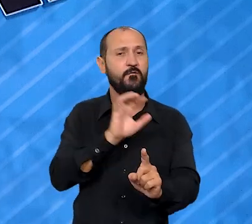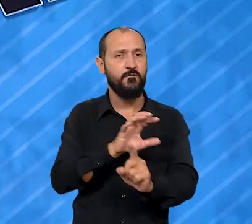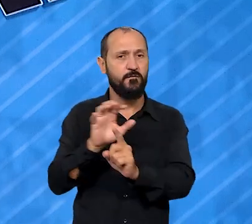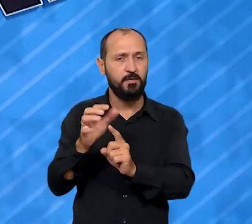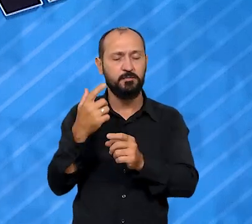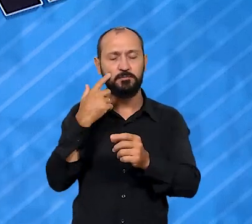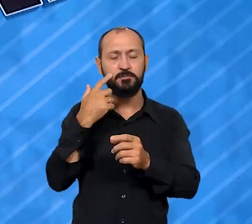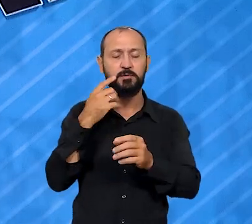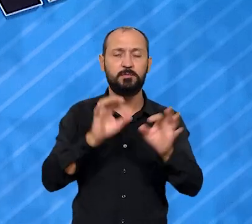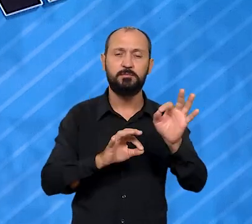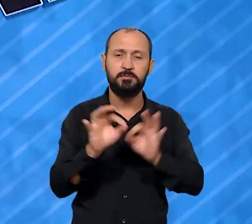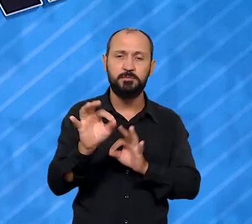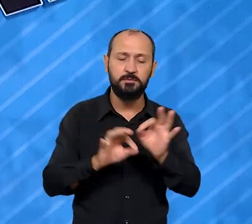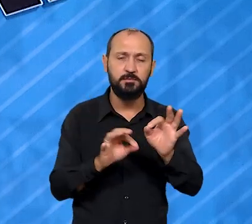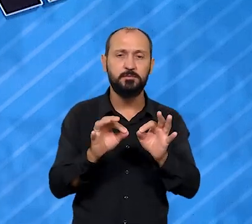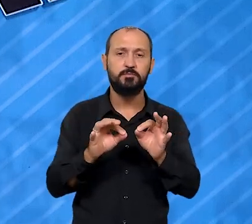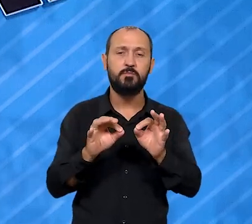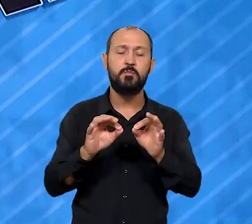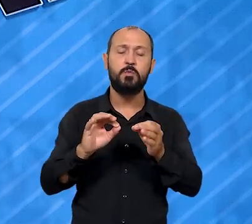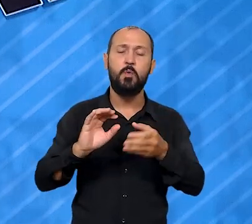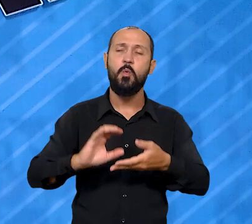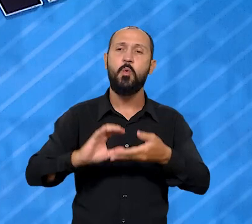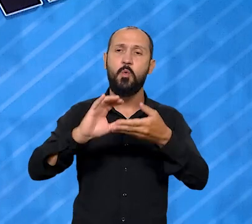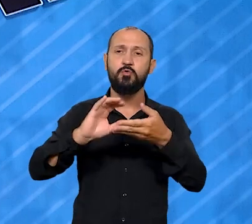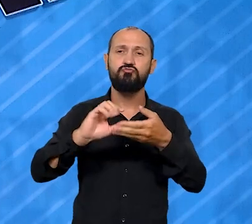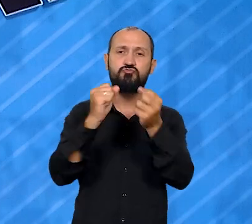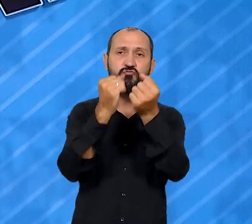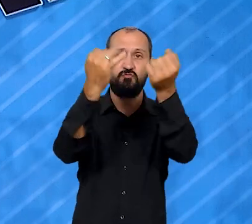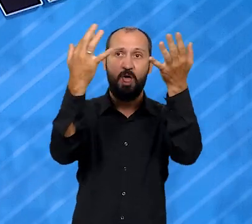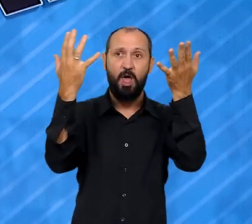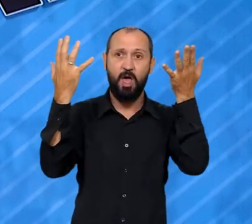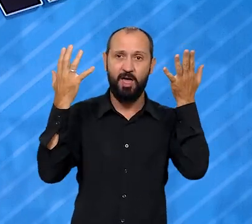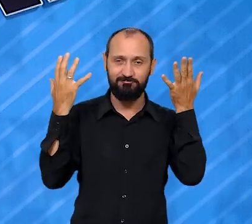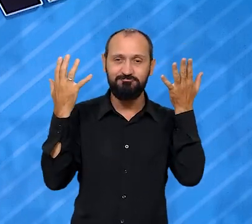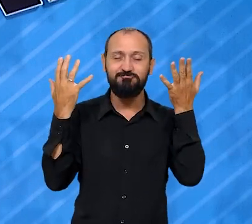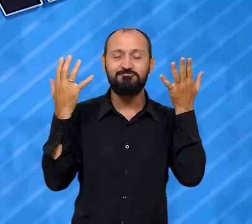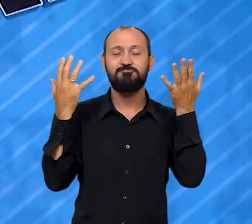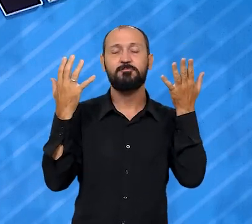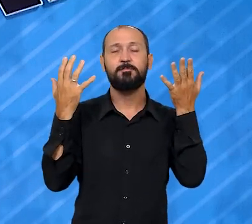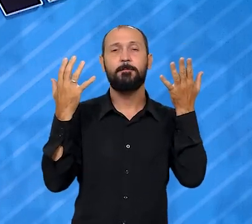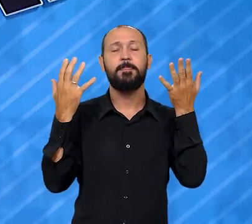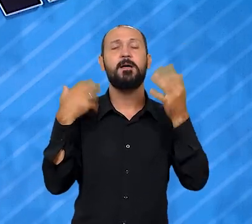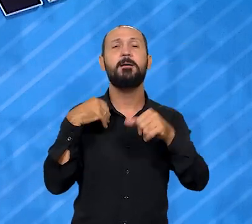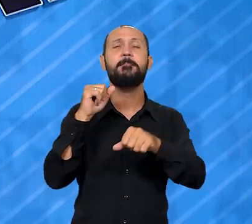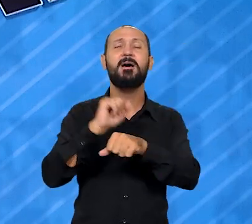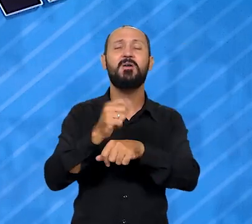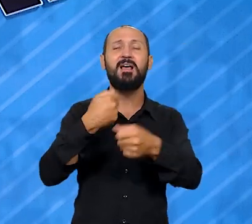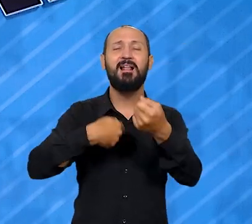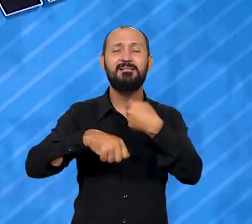baixo impacto ambiental, regulamentando o Código Florestal e